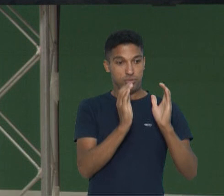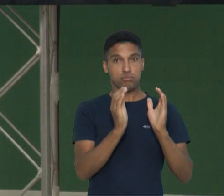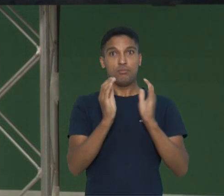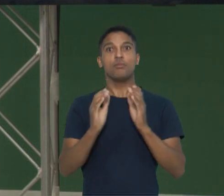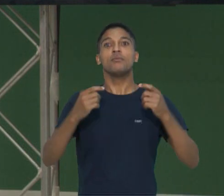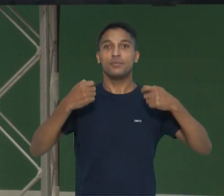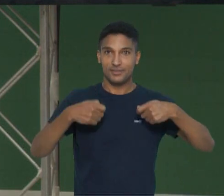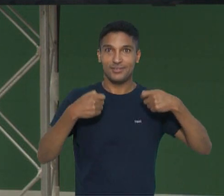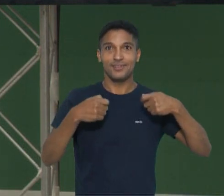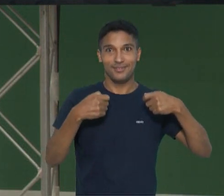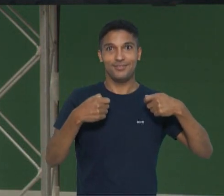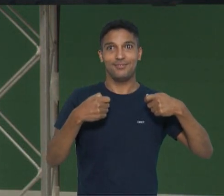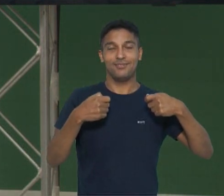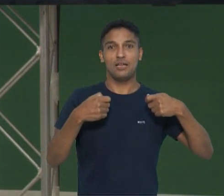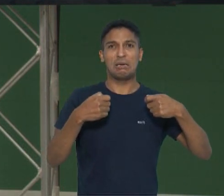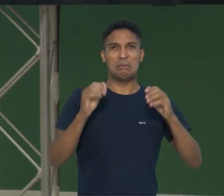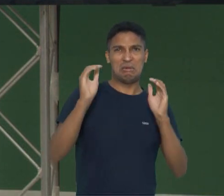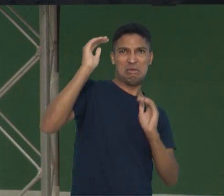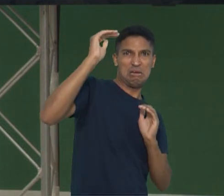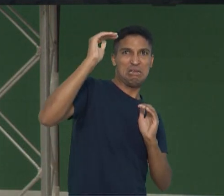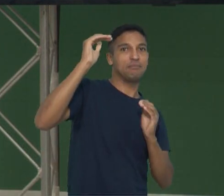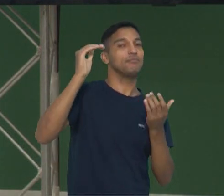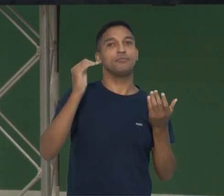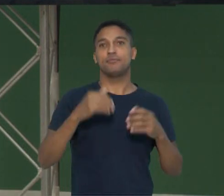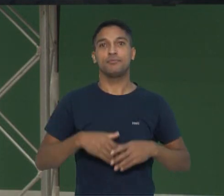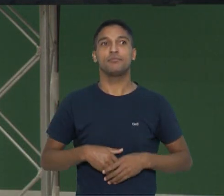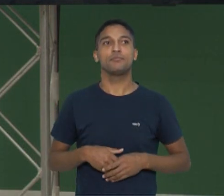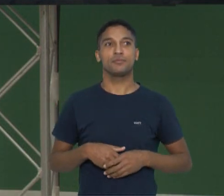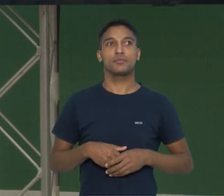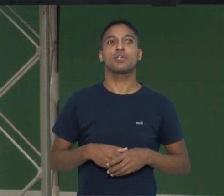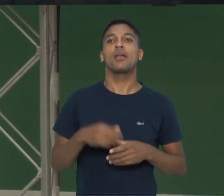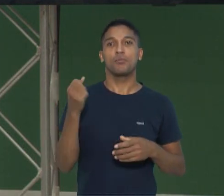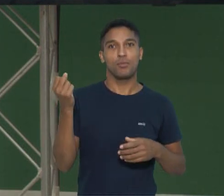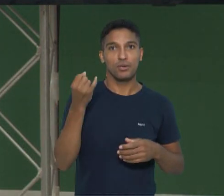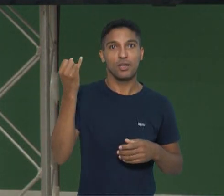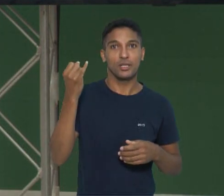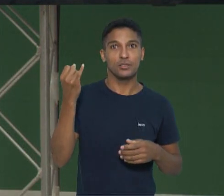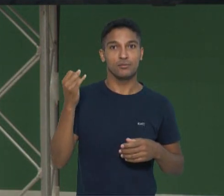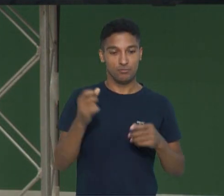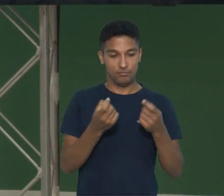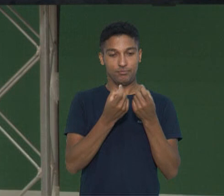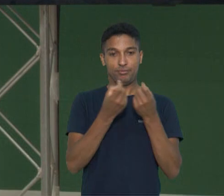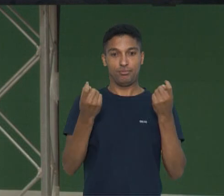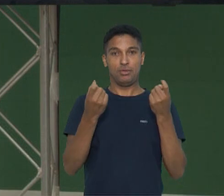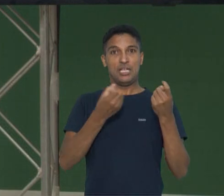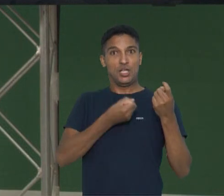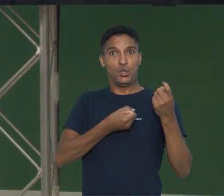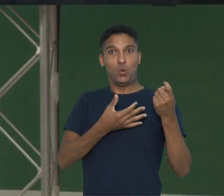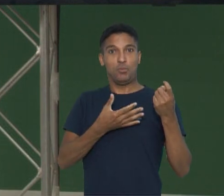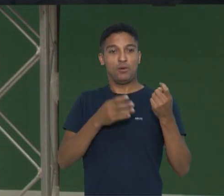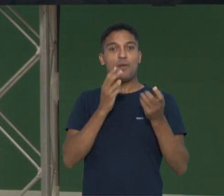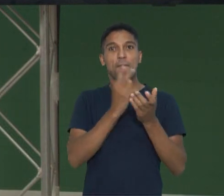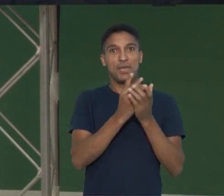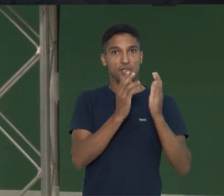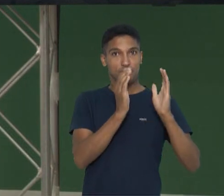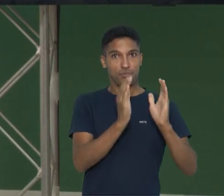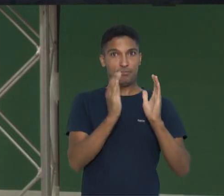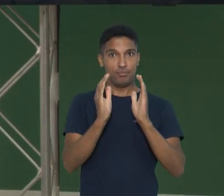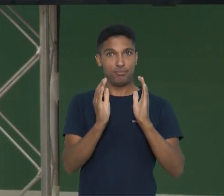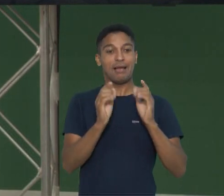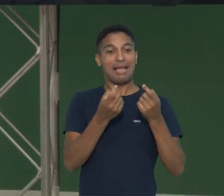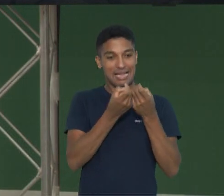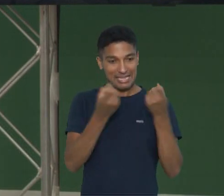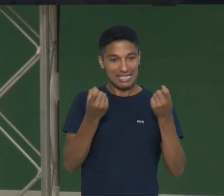alternativa, mas tem que estar sobre o mesmo eixo, é uma condição necessária para que exista a hipérbole. E isso não aconteceu aqui